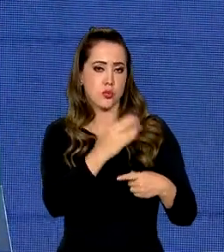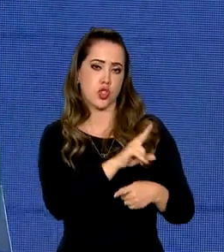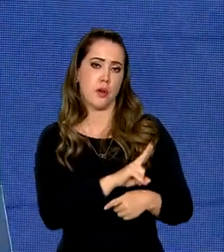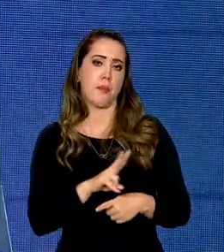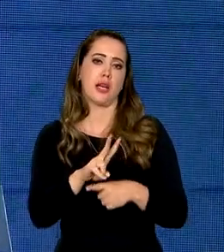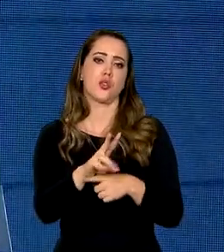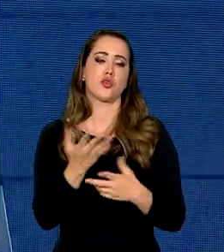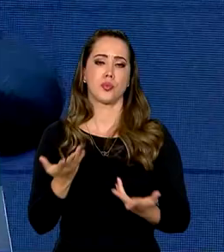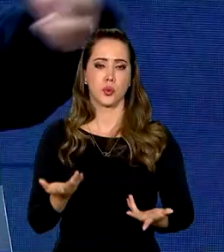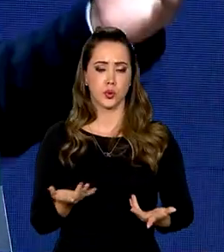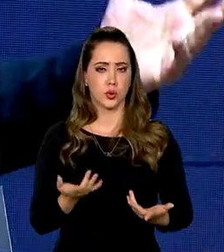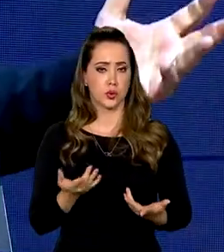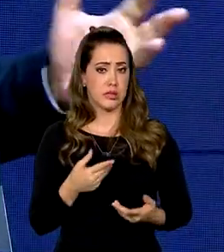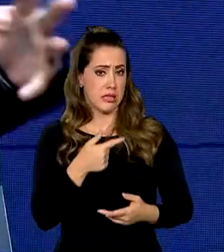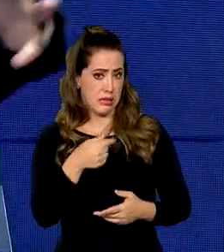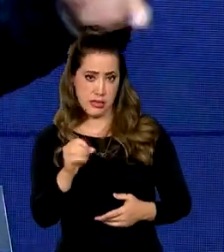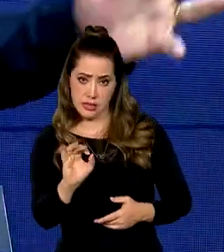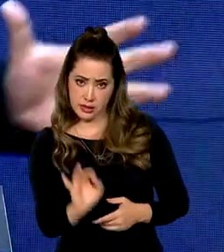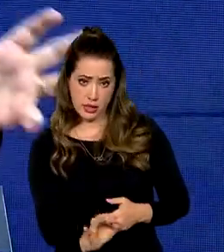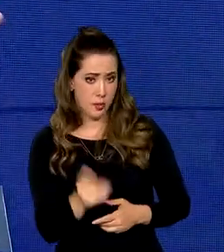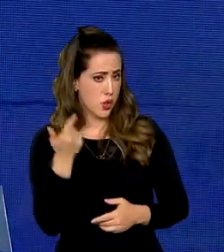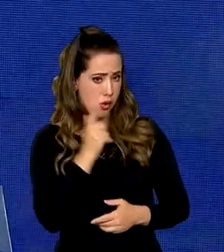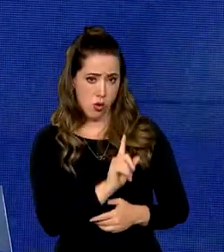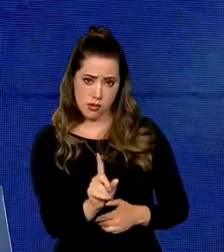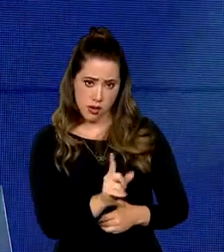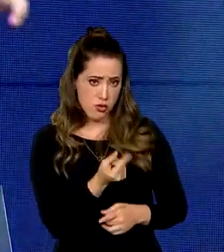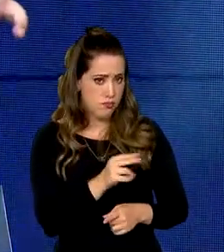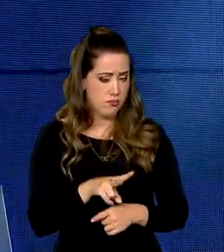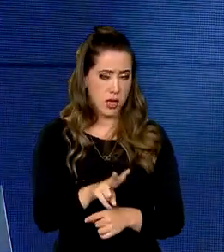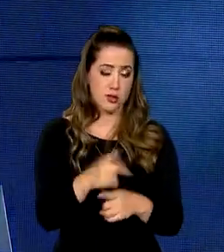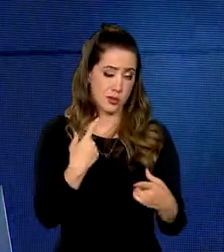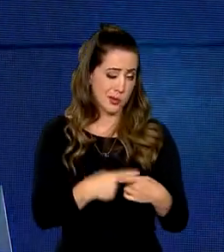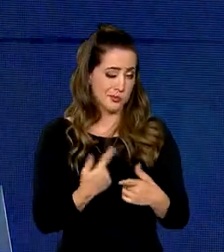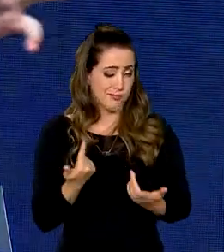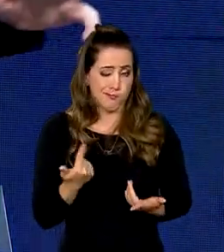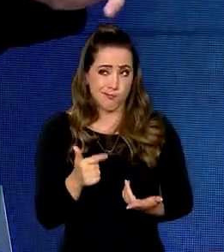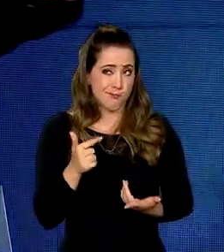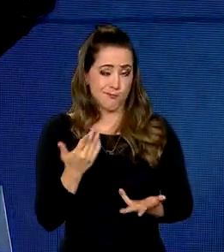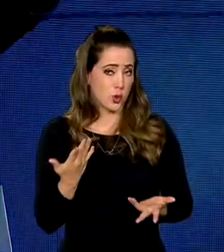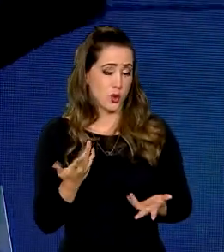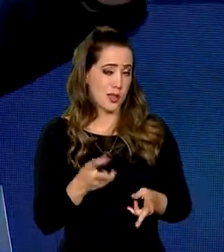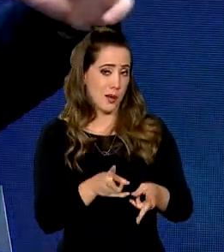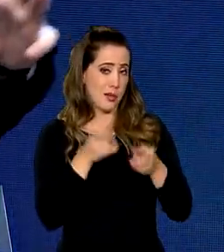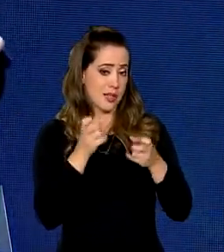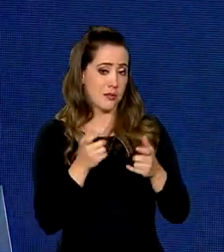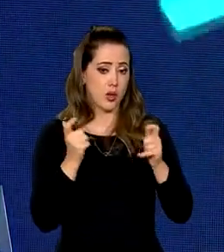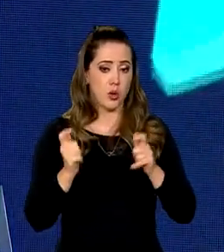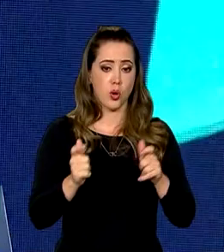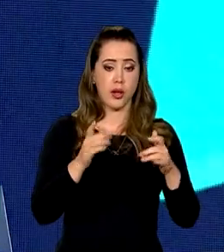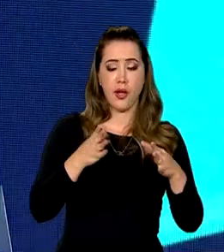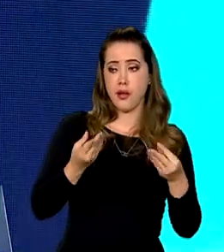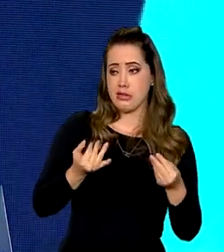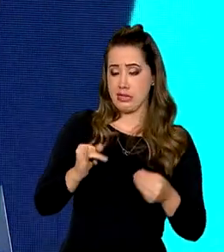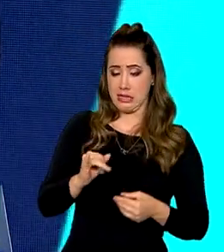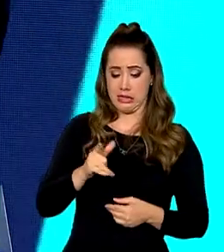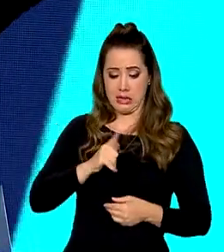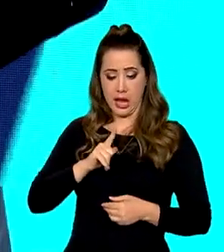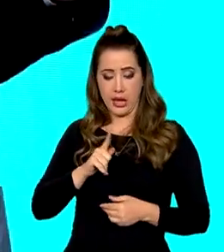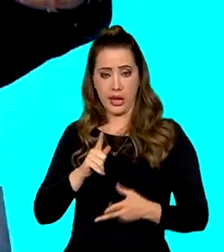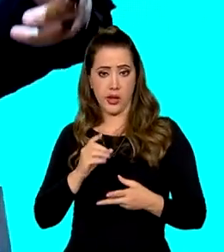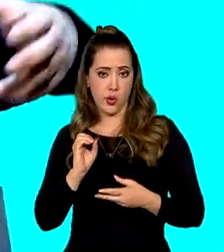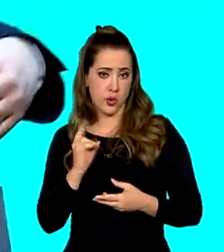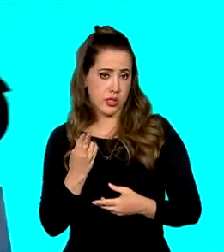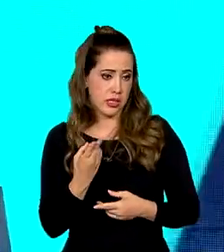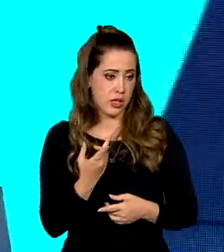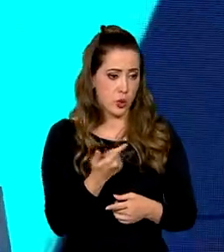recursos emprestados. 70% não consegue o recurso porque não consegue identificar onde é que ele está, ou se ele existe e não está